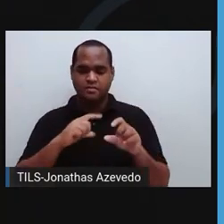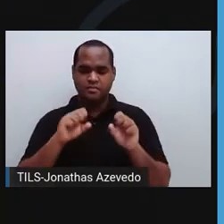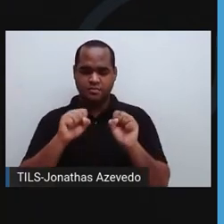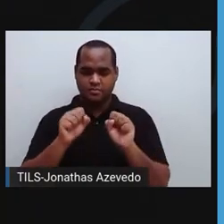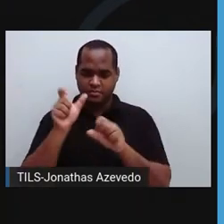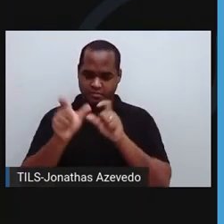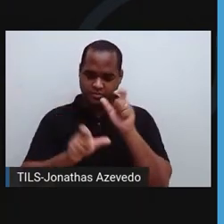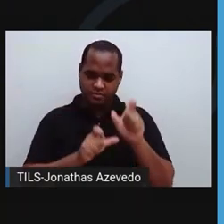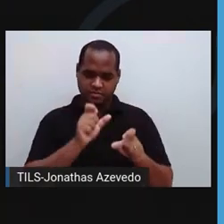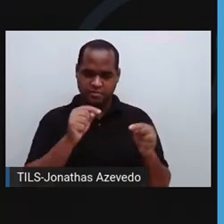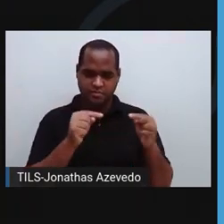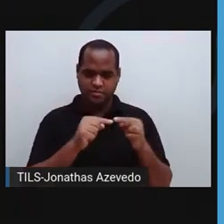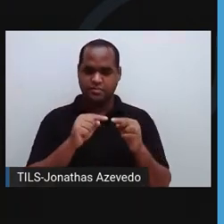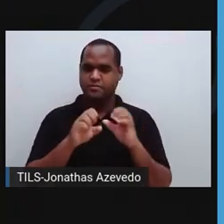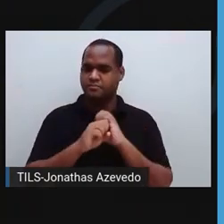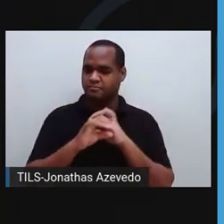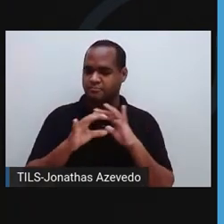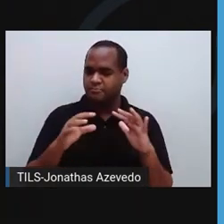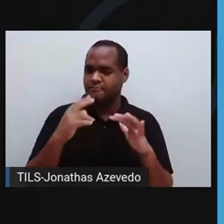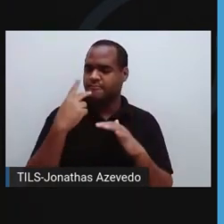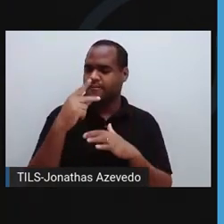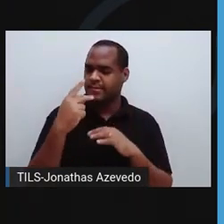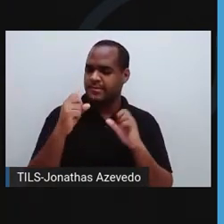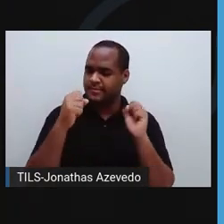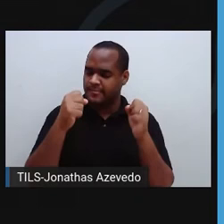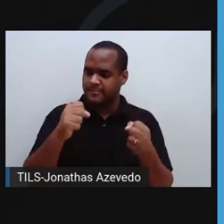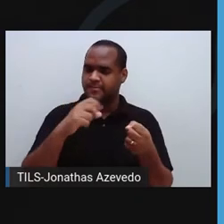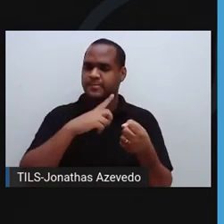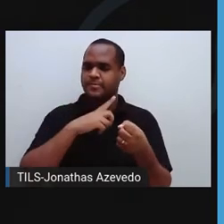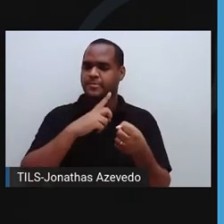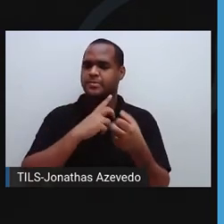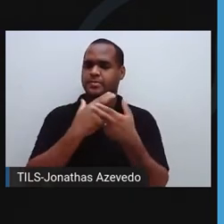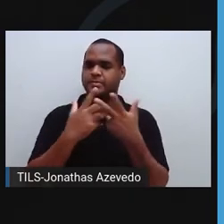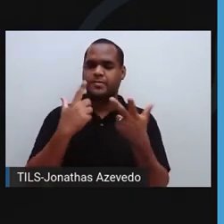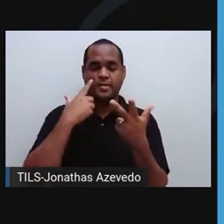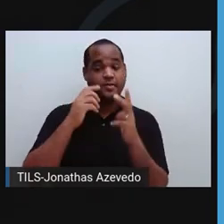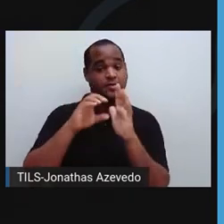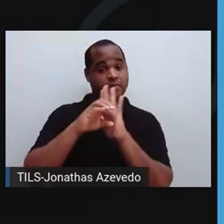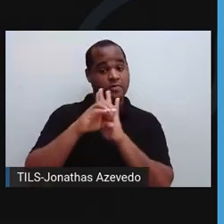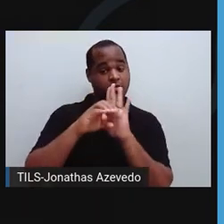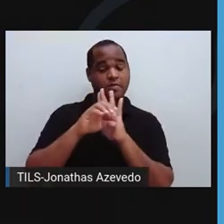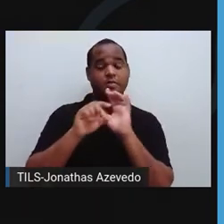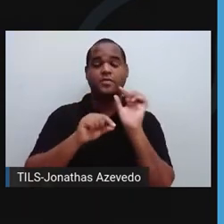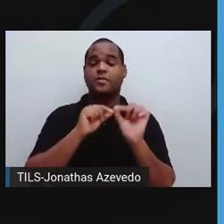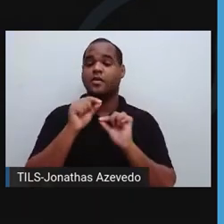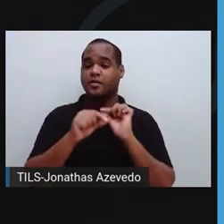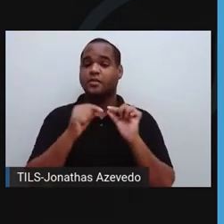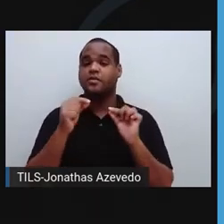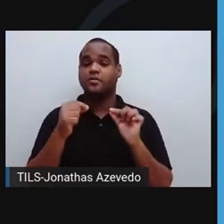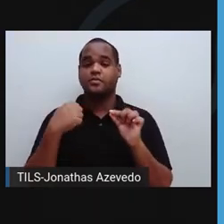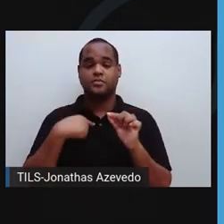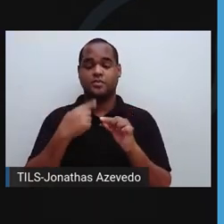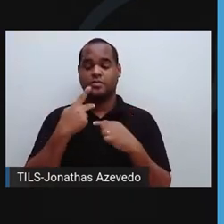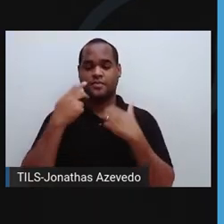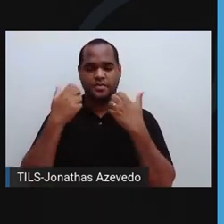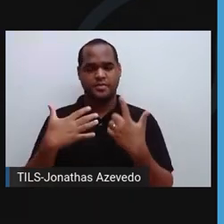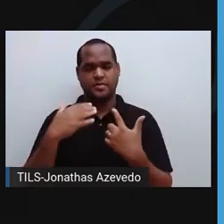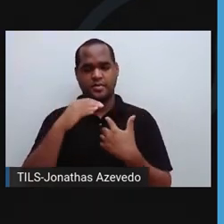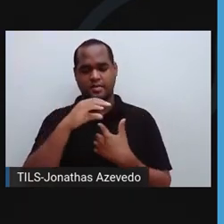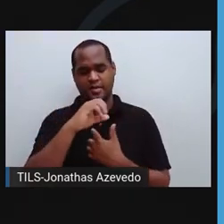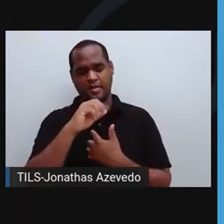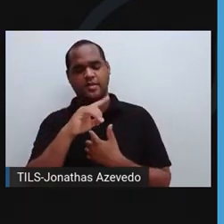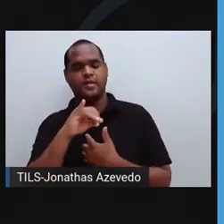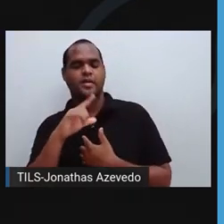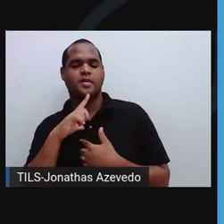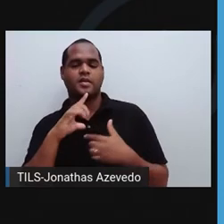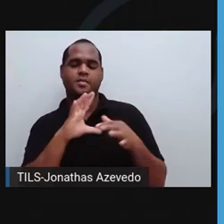ecologia, você acessa a playlist do sexto ano que tem aí as aulas de conceitos de ecologia. Então, falando de cadeia alimentar, a gente está falando de quê? De